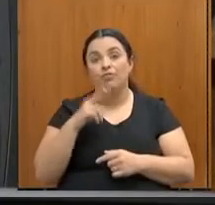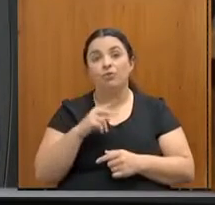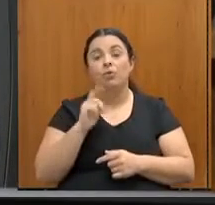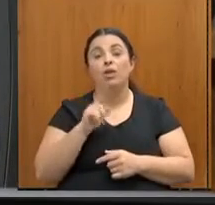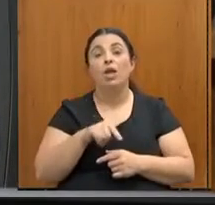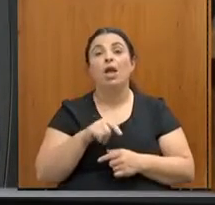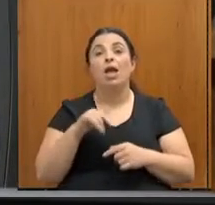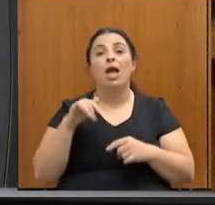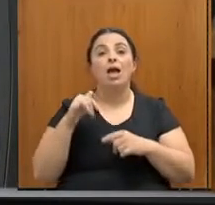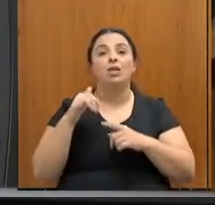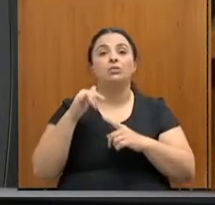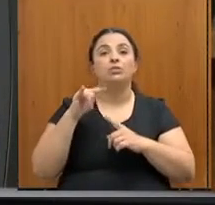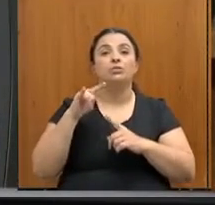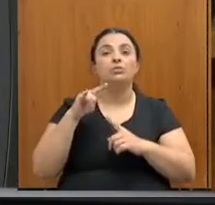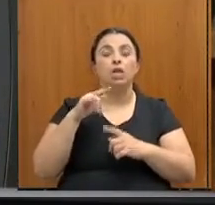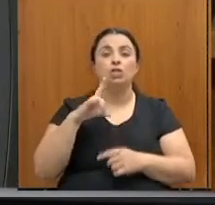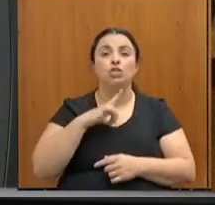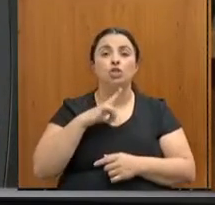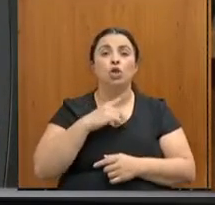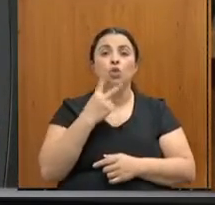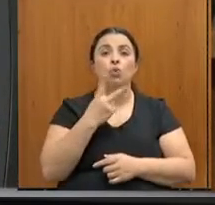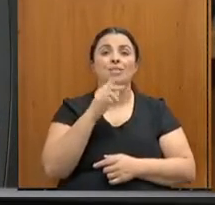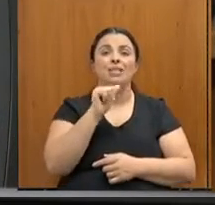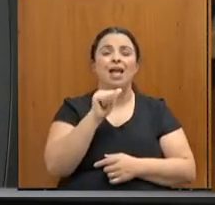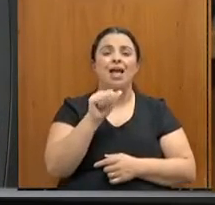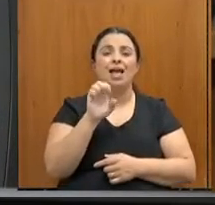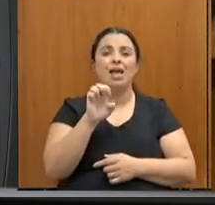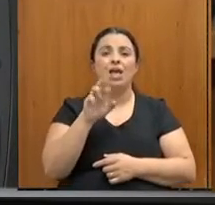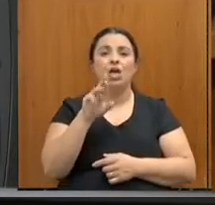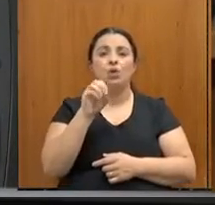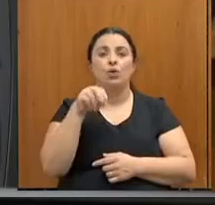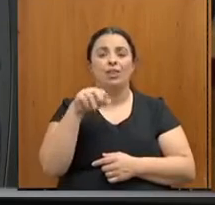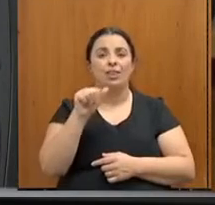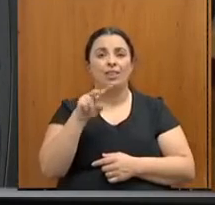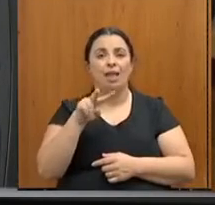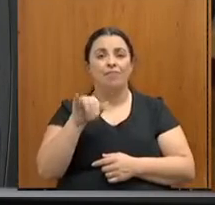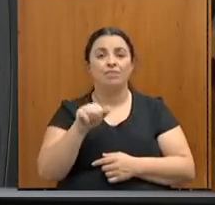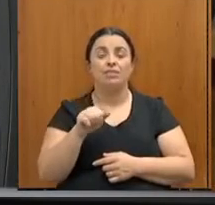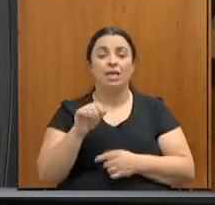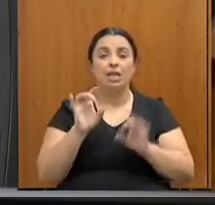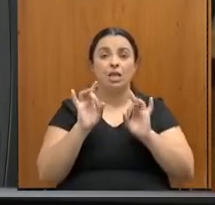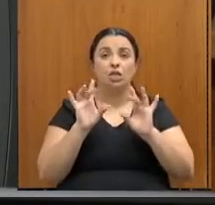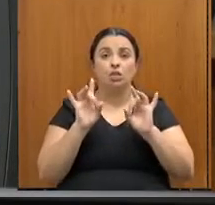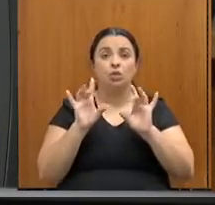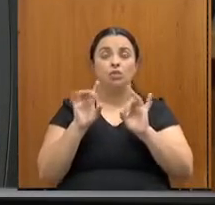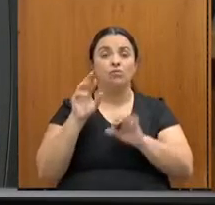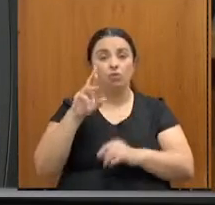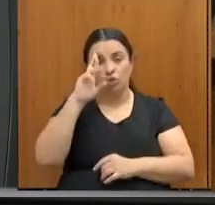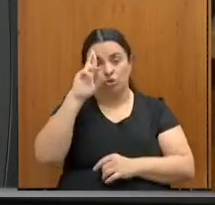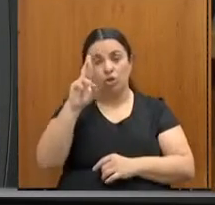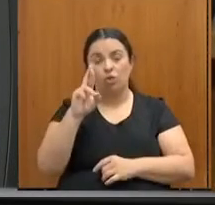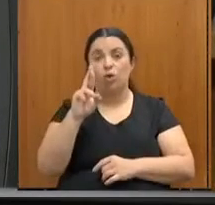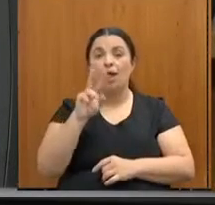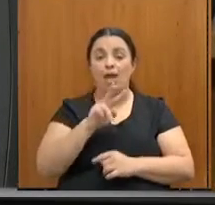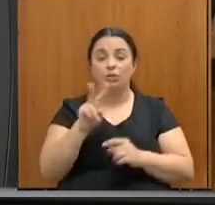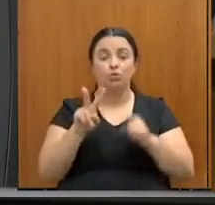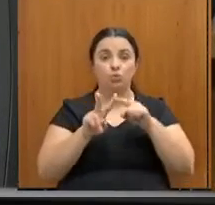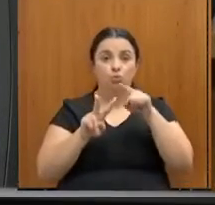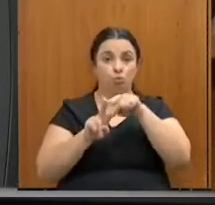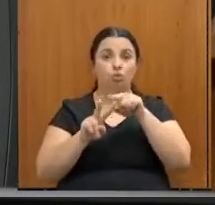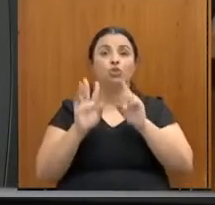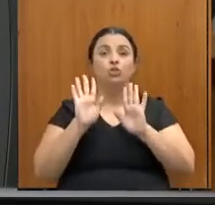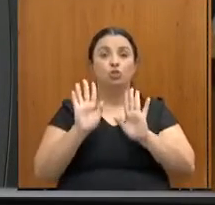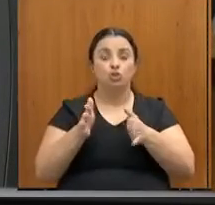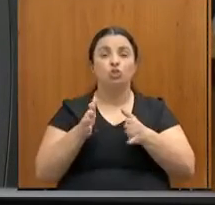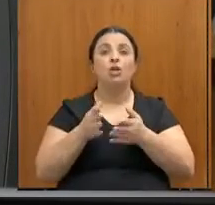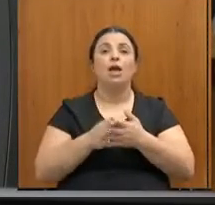aeronaves então nós temos duas aeronaves de uso exclusivo da diretoria elas foram alienadas